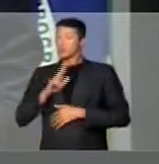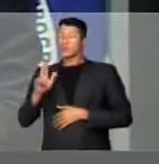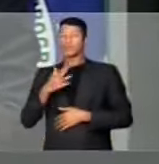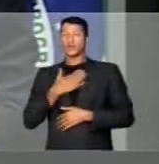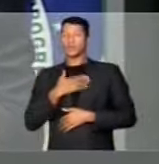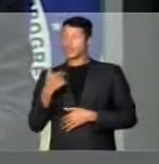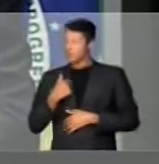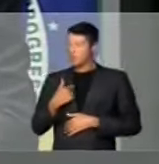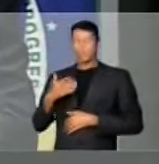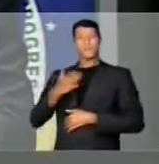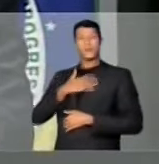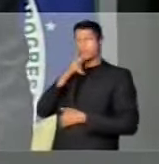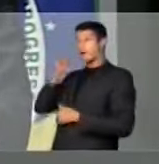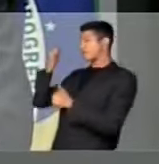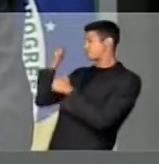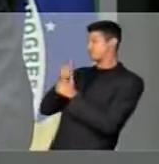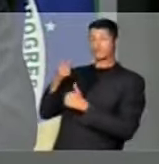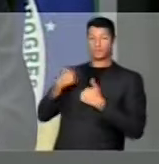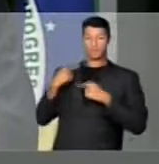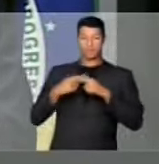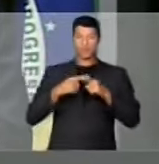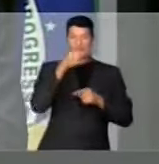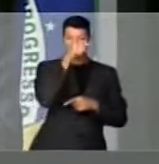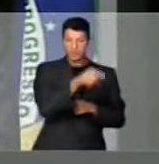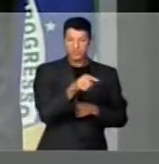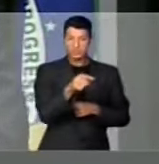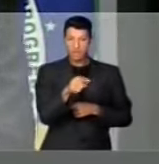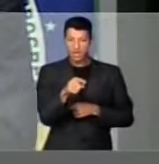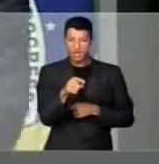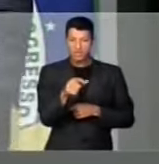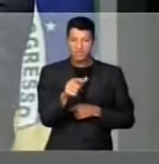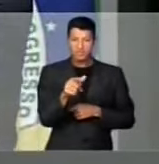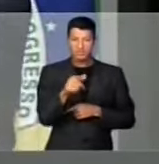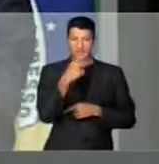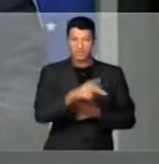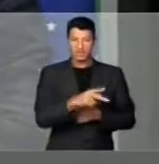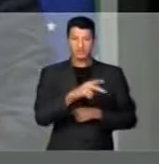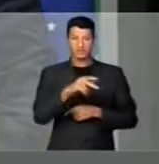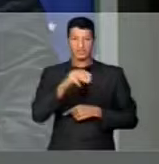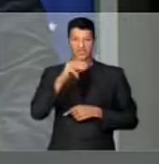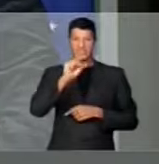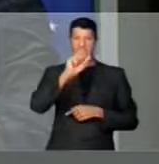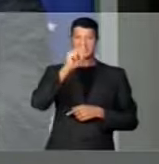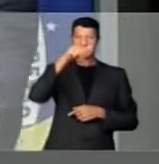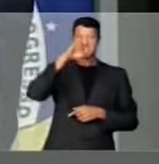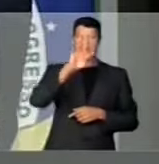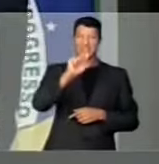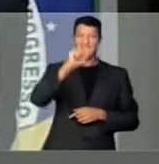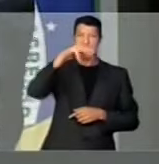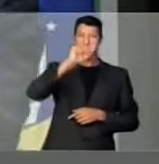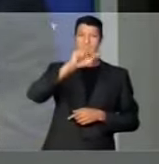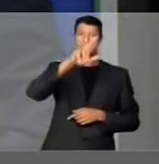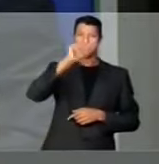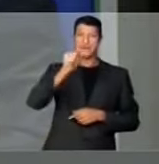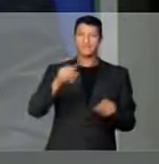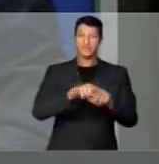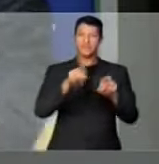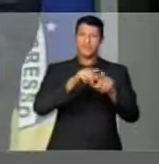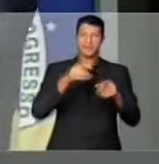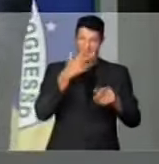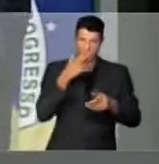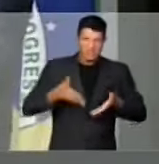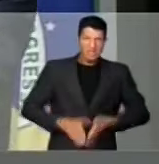eu tenho orgulho de usar. Porque Vossa Excelência, na Santa Maria que meu pai nasceu, e acho que Vossa Excelência também nasceu